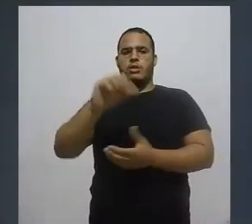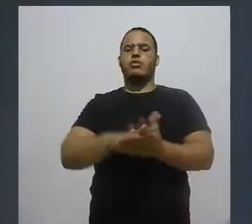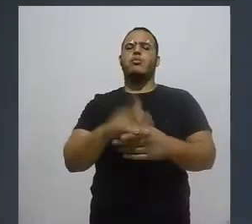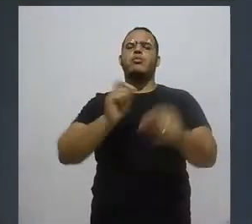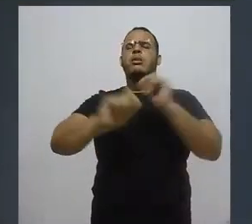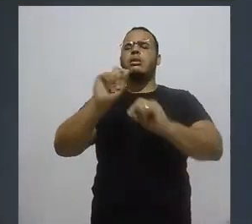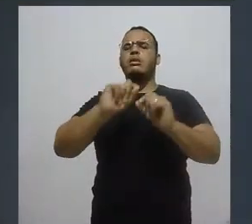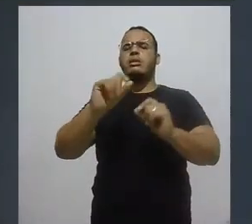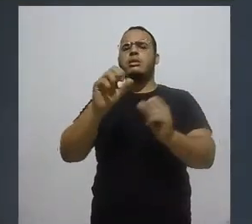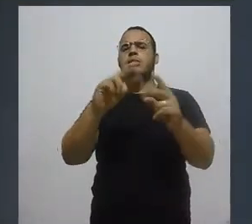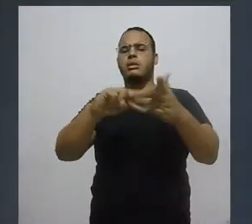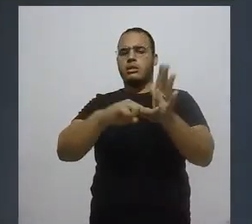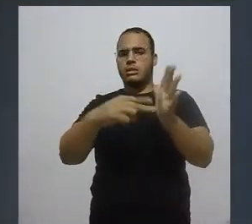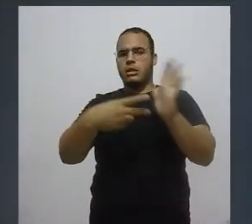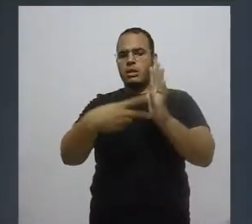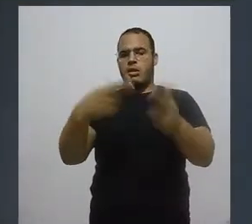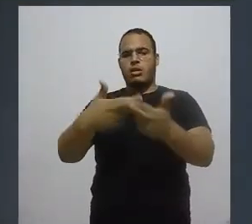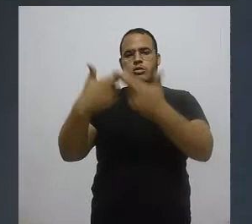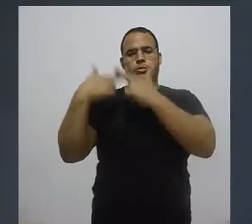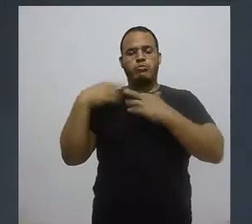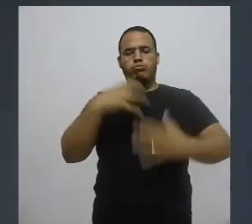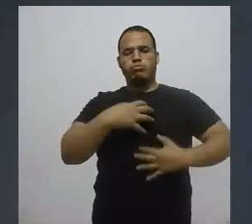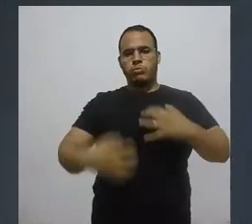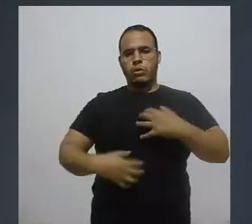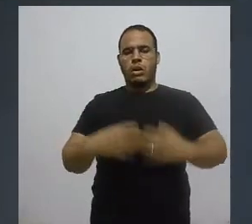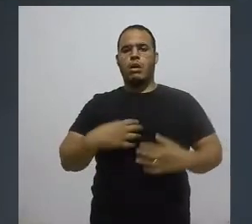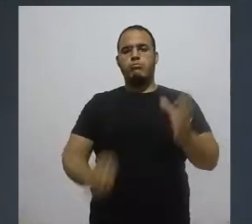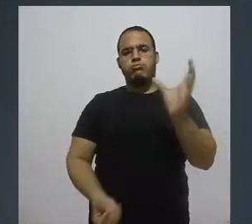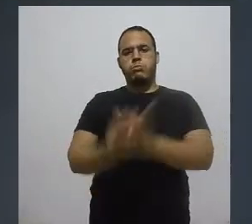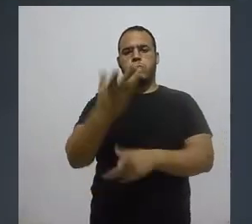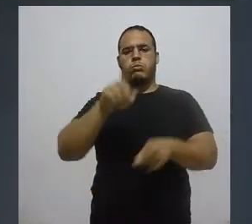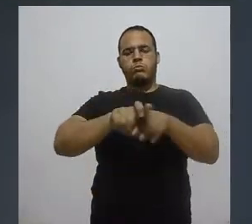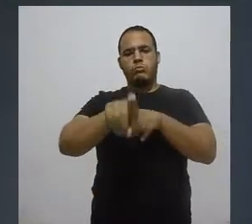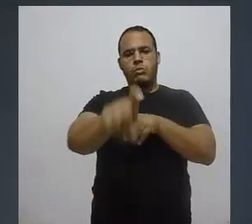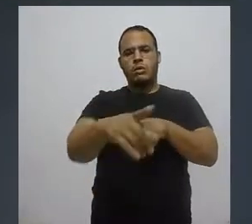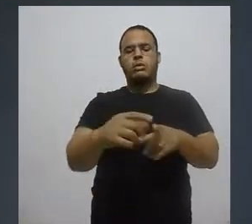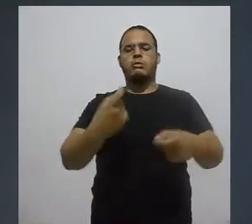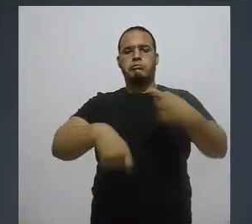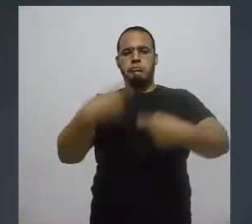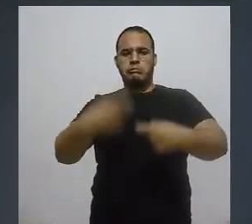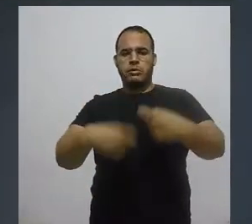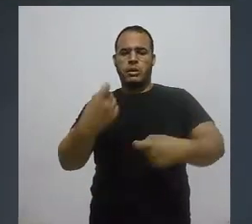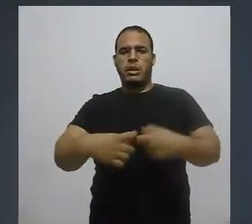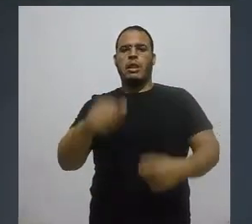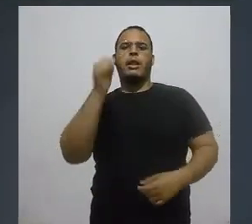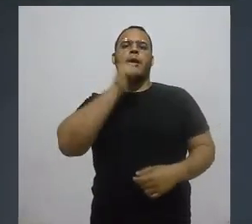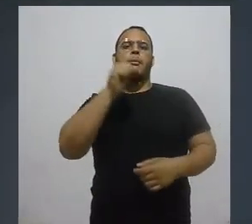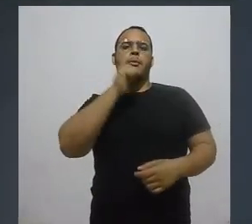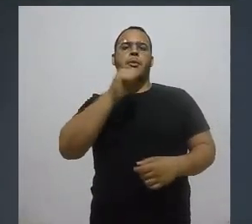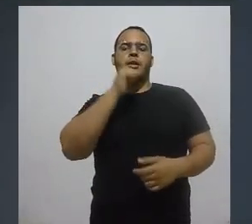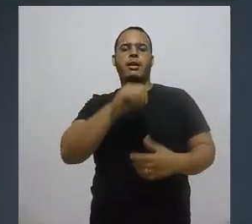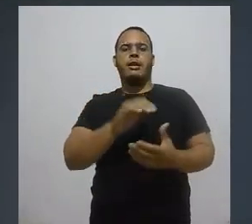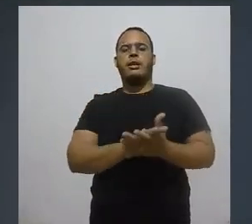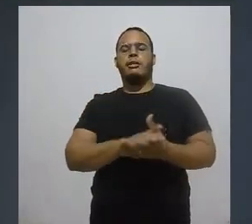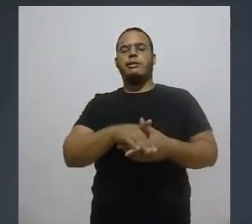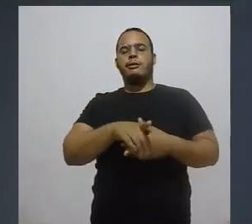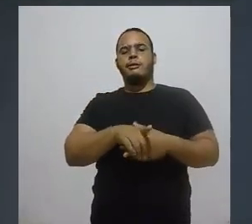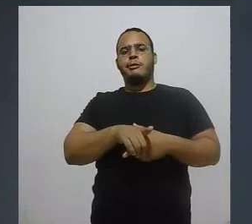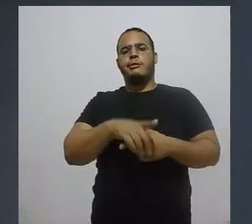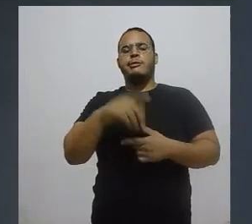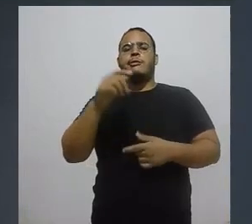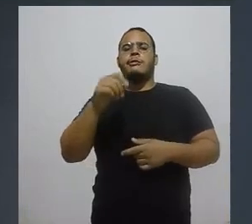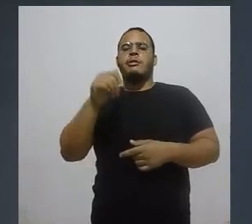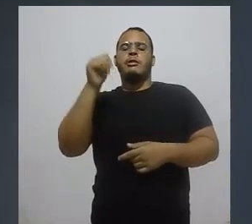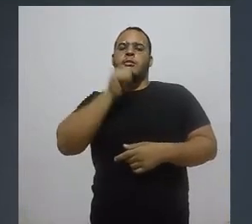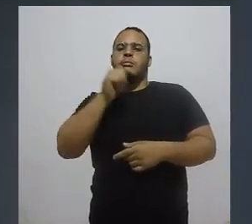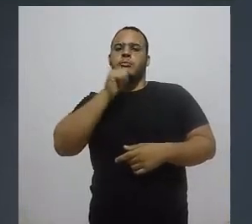são órgãos responsáveis pela produção de gametas sexuais. Então, na mulher, a gônada, o órgão gônada